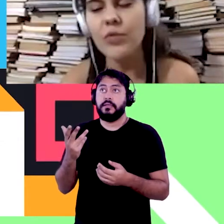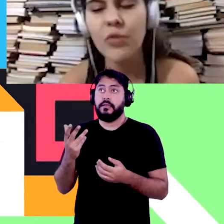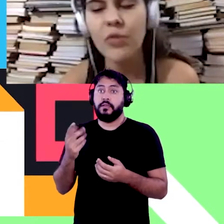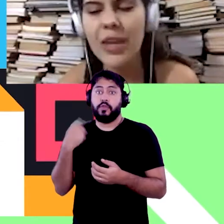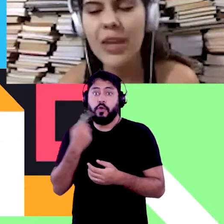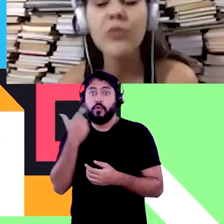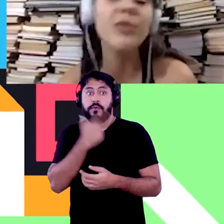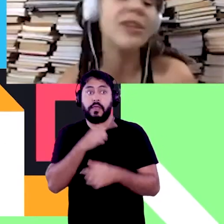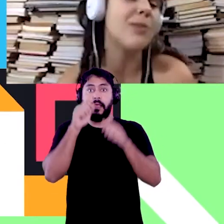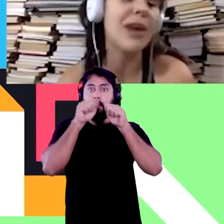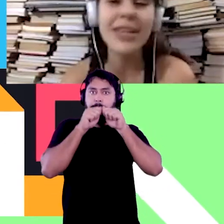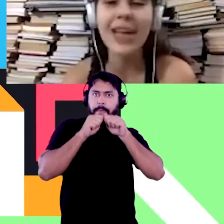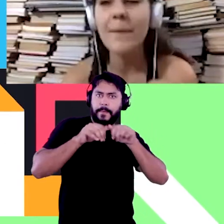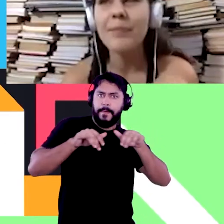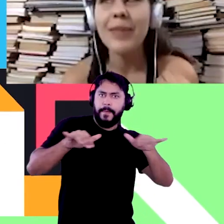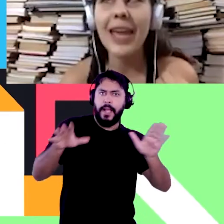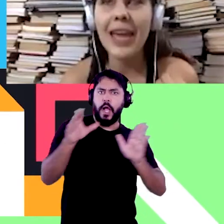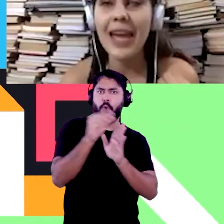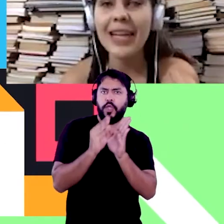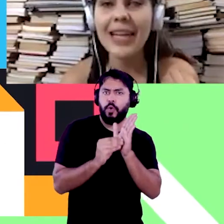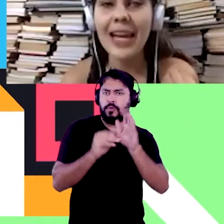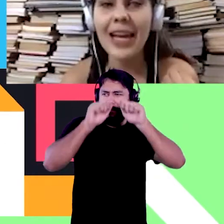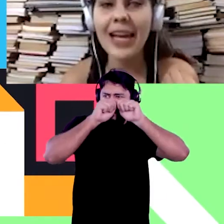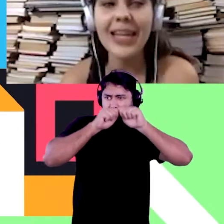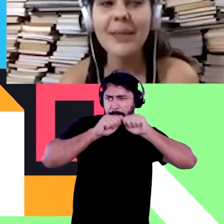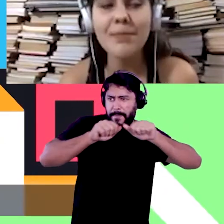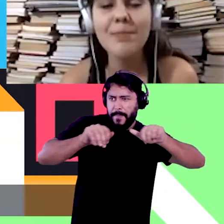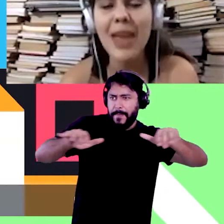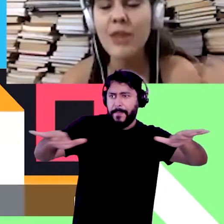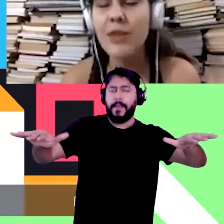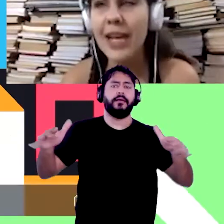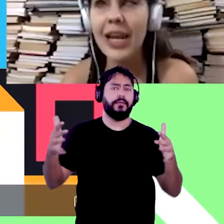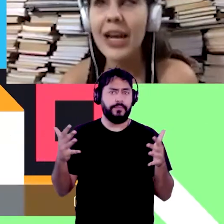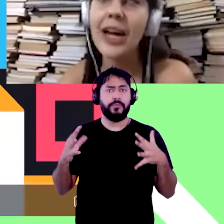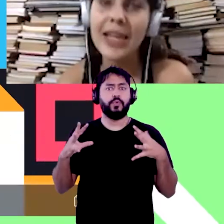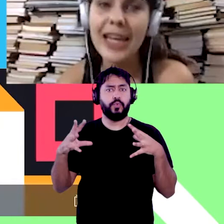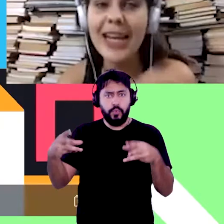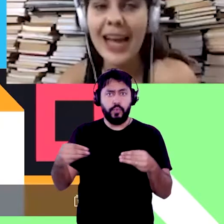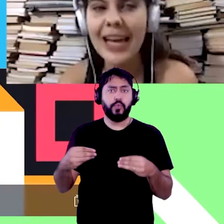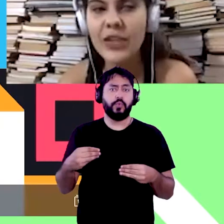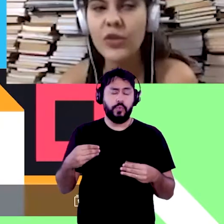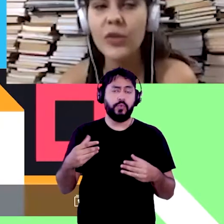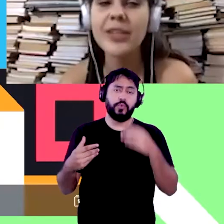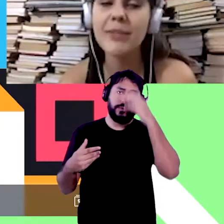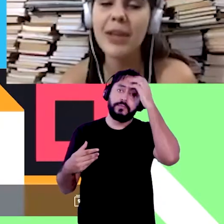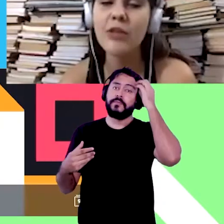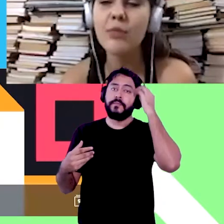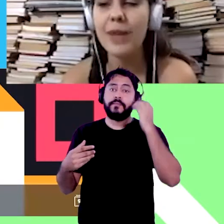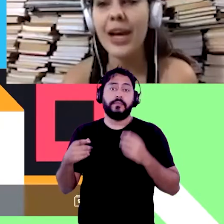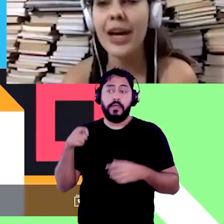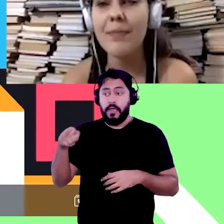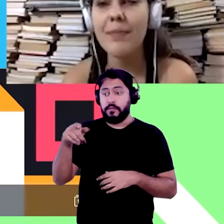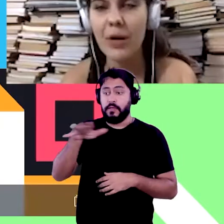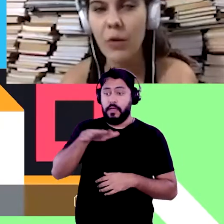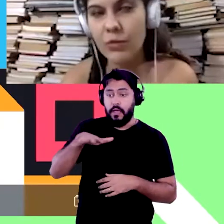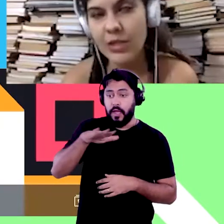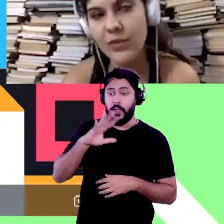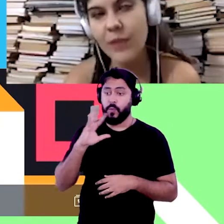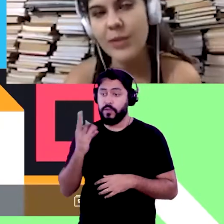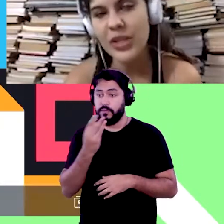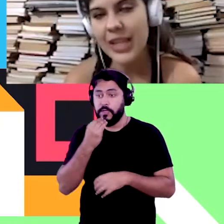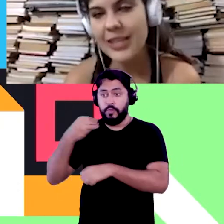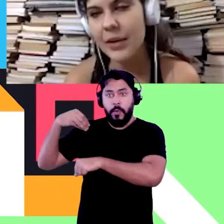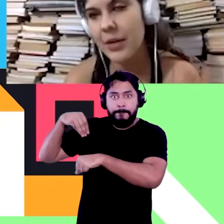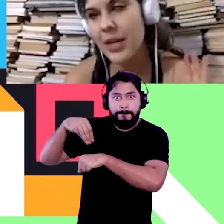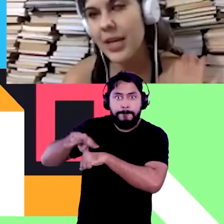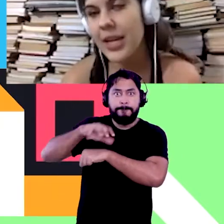o conteúdo, expanda aquele meio, aquela área de conhecimento para outras formas